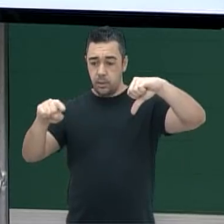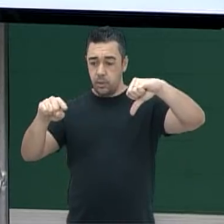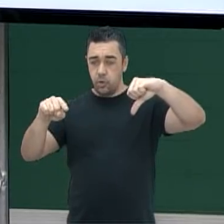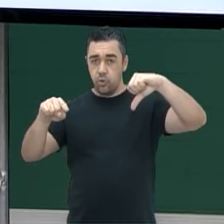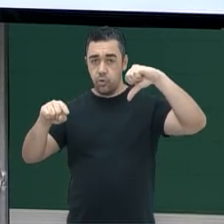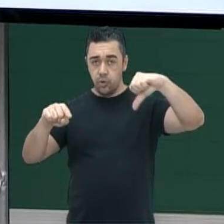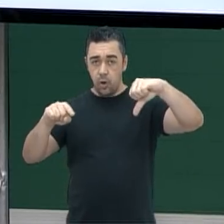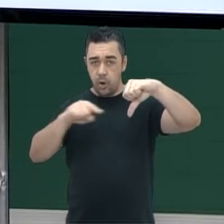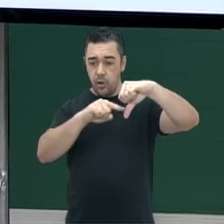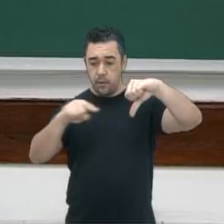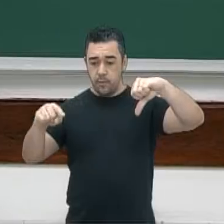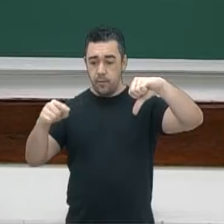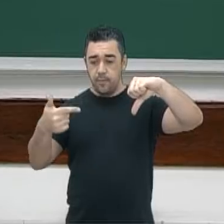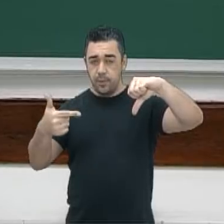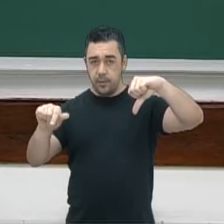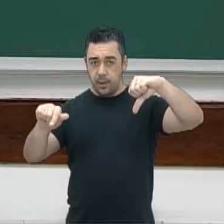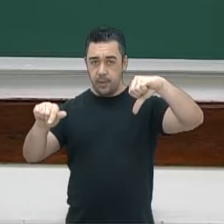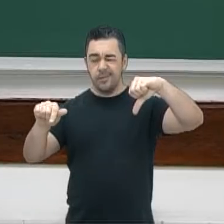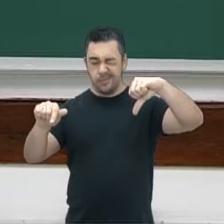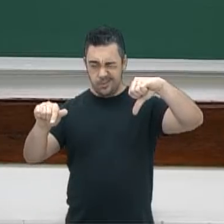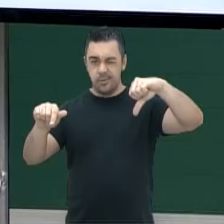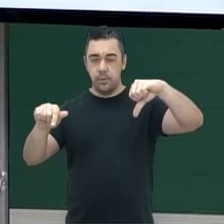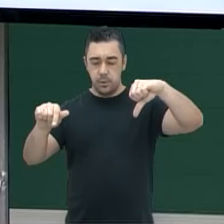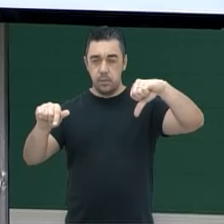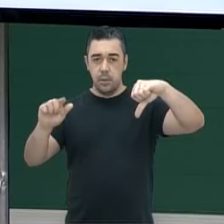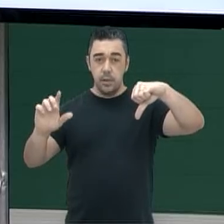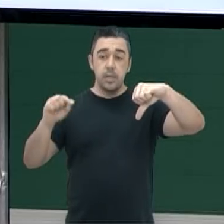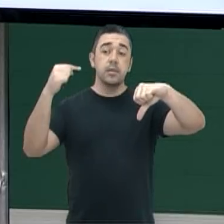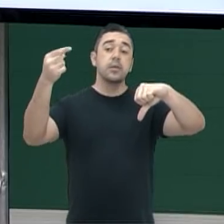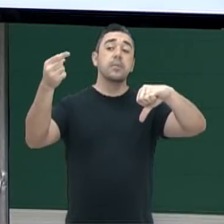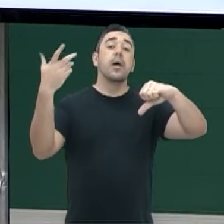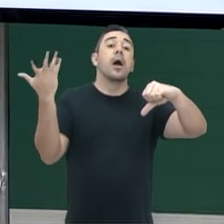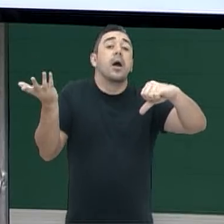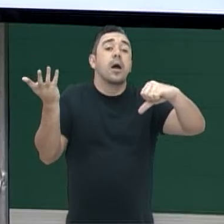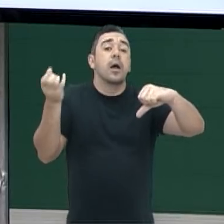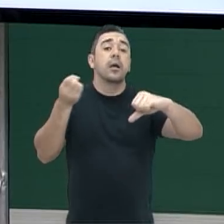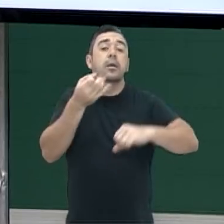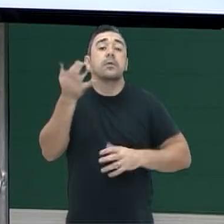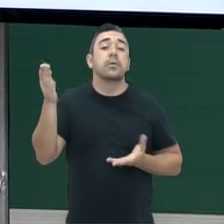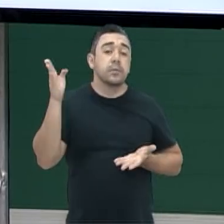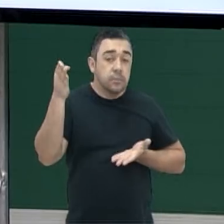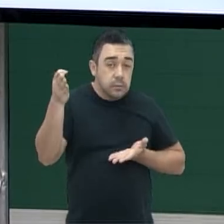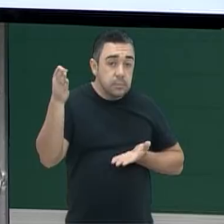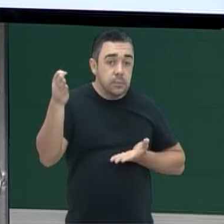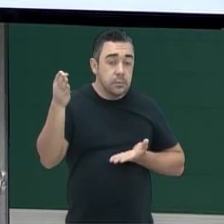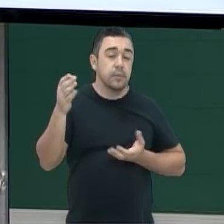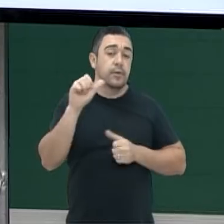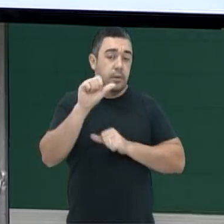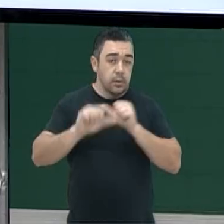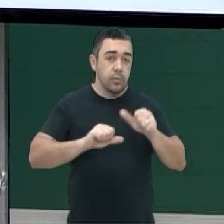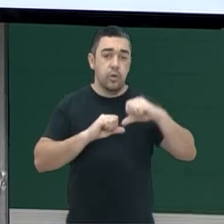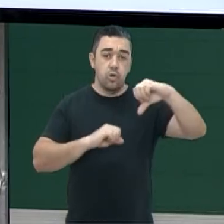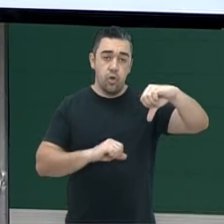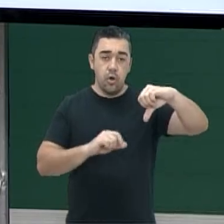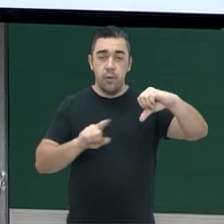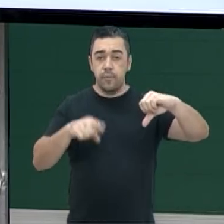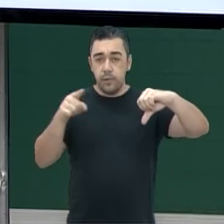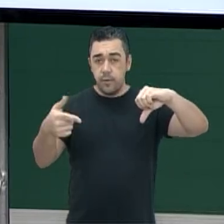a quantidade que a gente vai dividir o inteiro. Então, esse 9 vai ter que se transformar em 27.